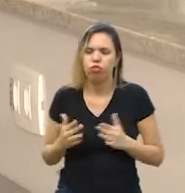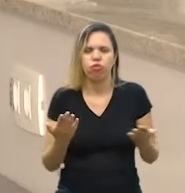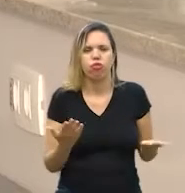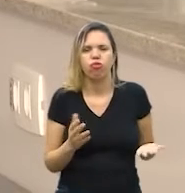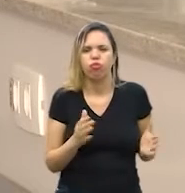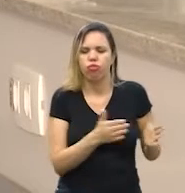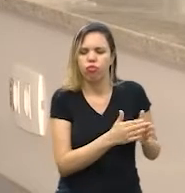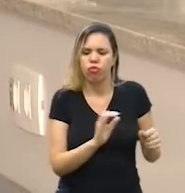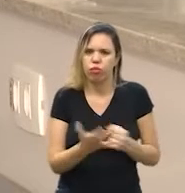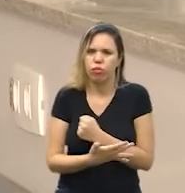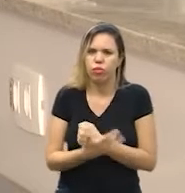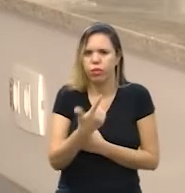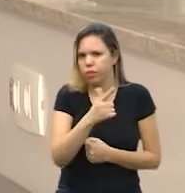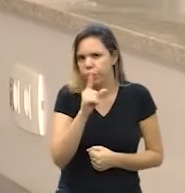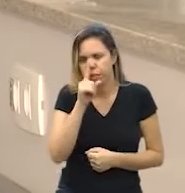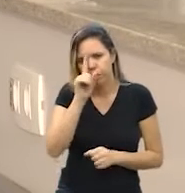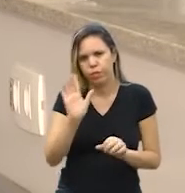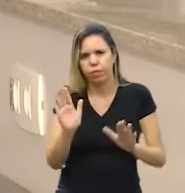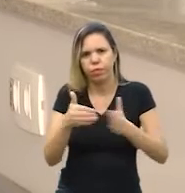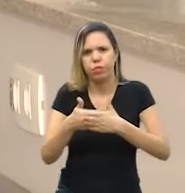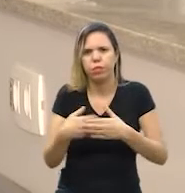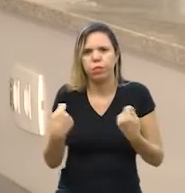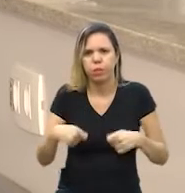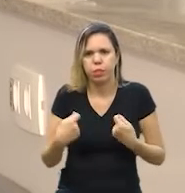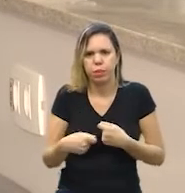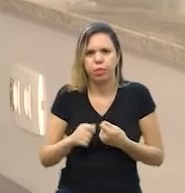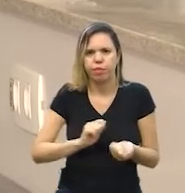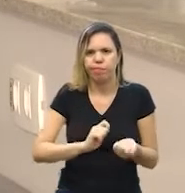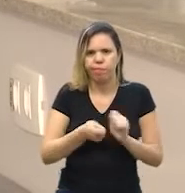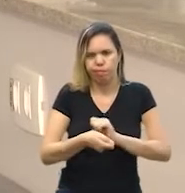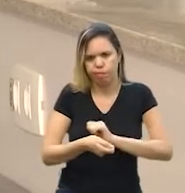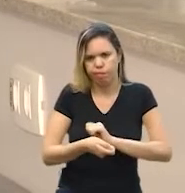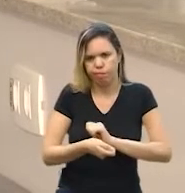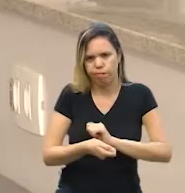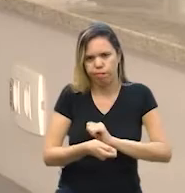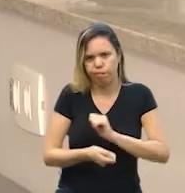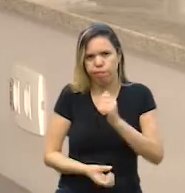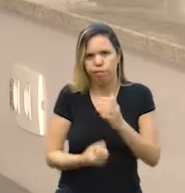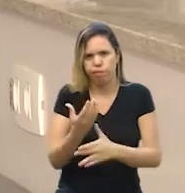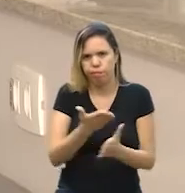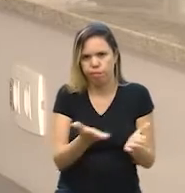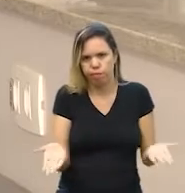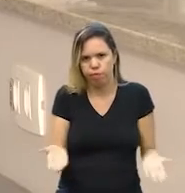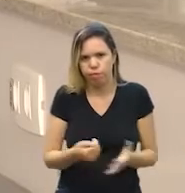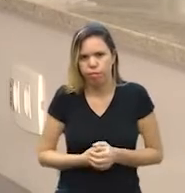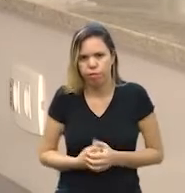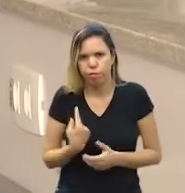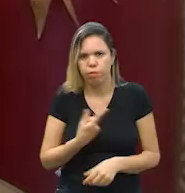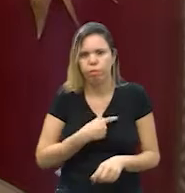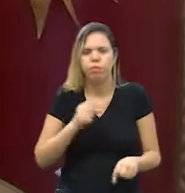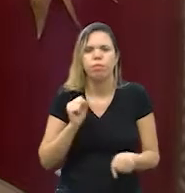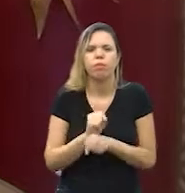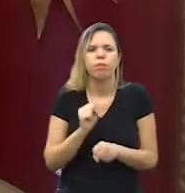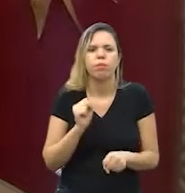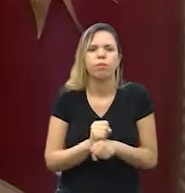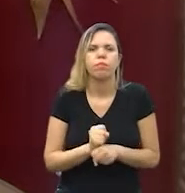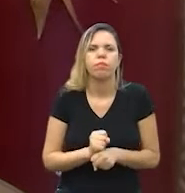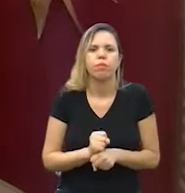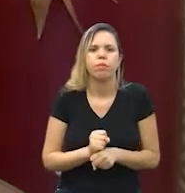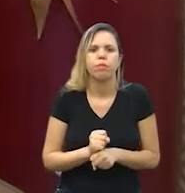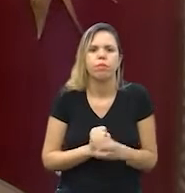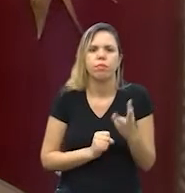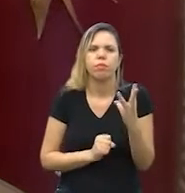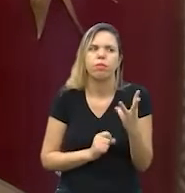durante a pandemia. Mas para não correr o risco de fechar, foi preciso se reinventar. Foi o que aconteceu nesse aqui. E nós